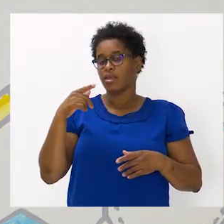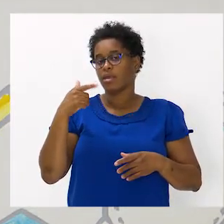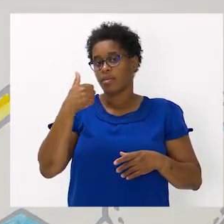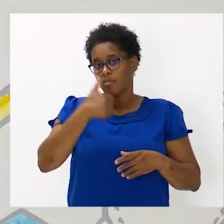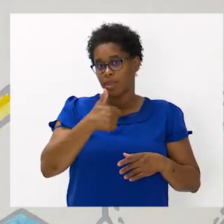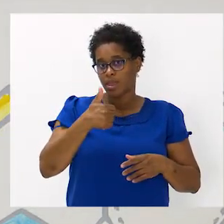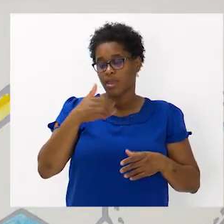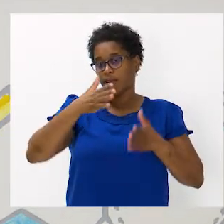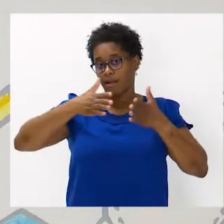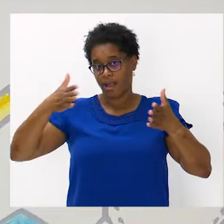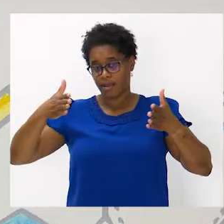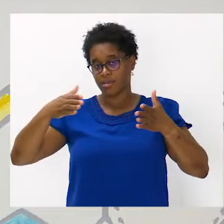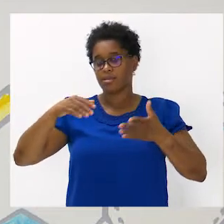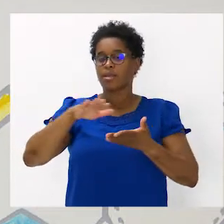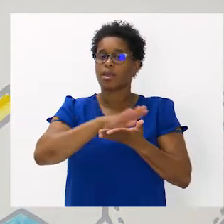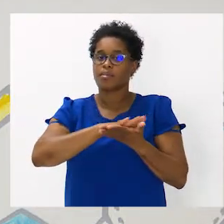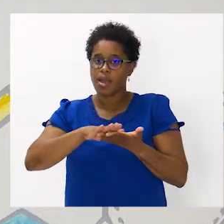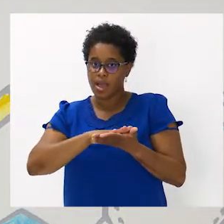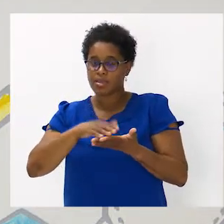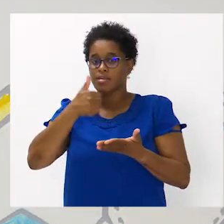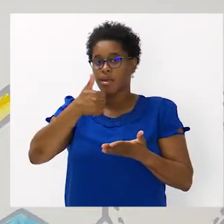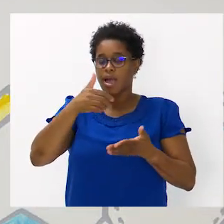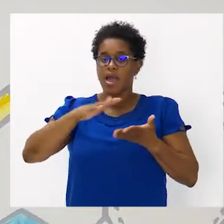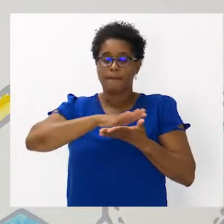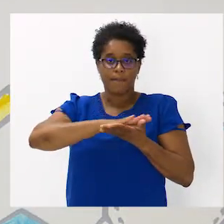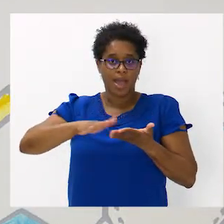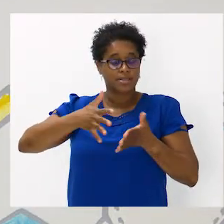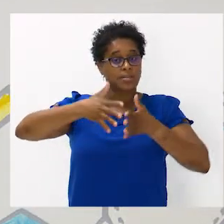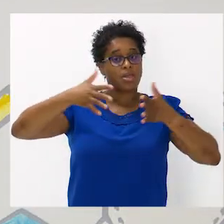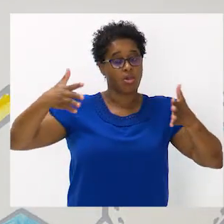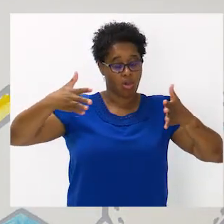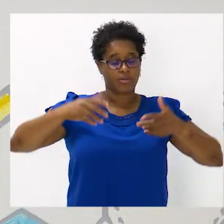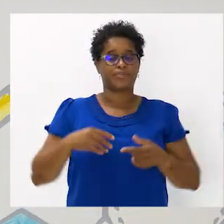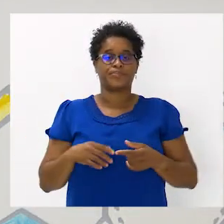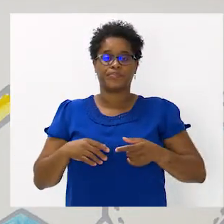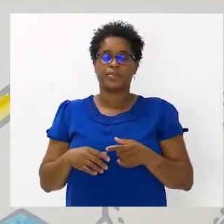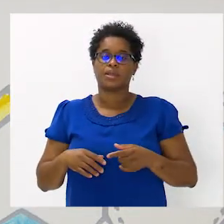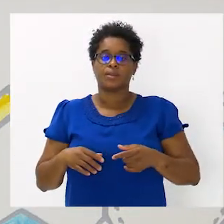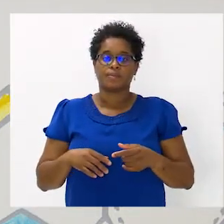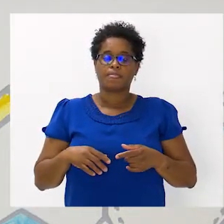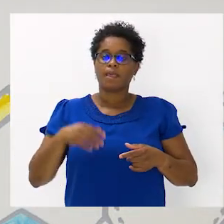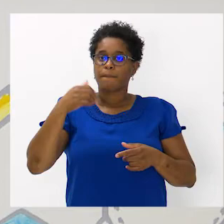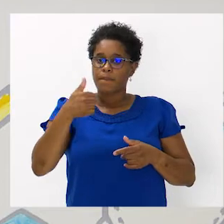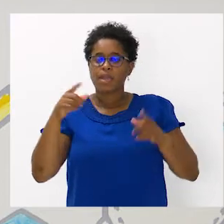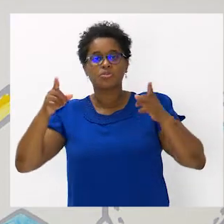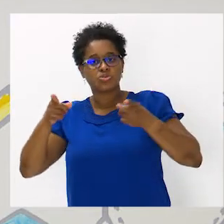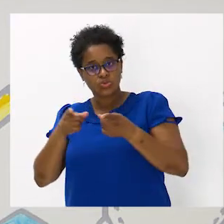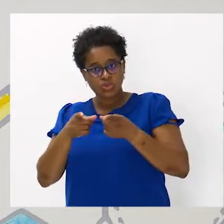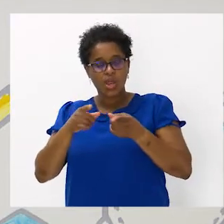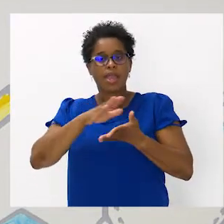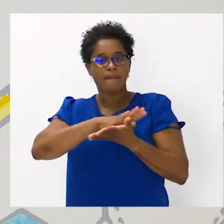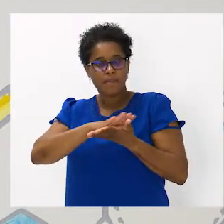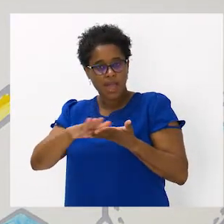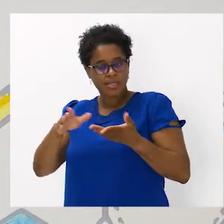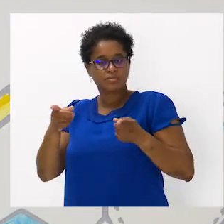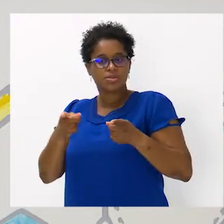é que significa B maiúscula? Base maior, temos aqui a base maior. B minúscula, que é a